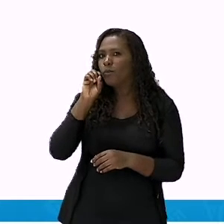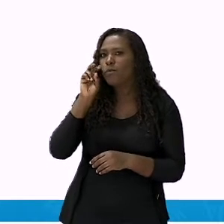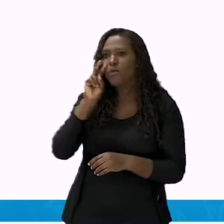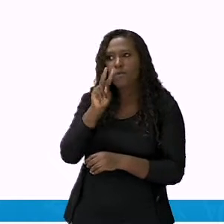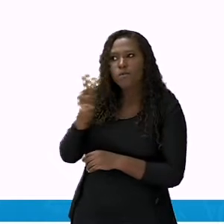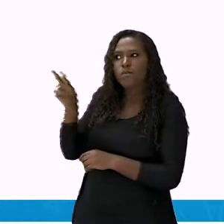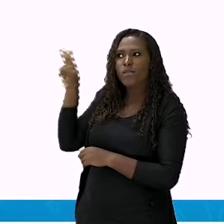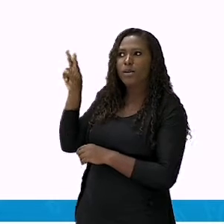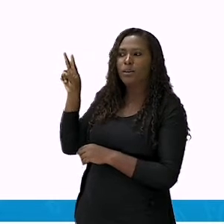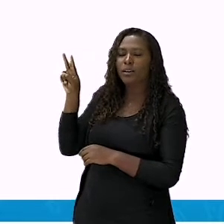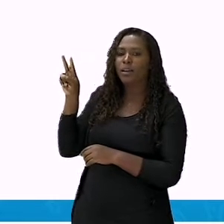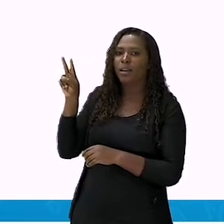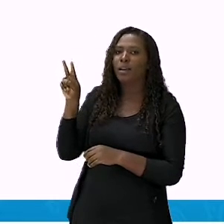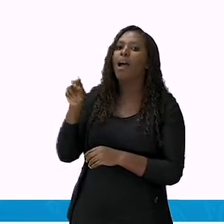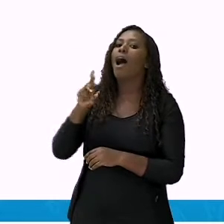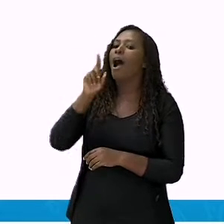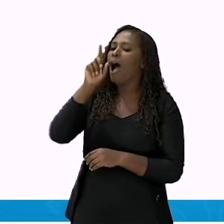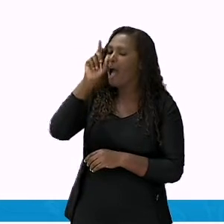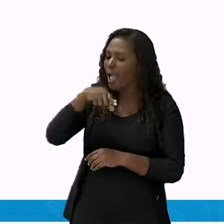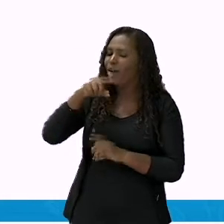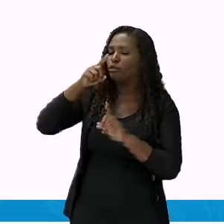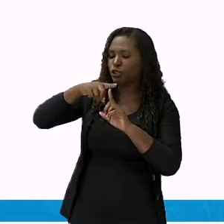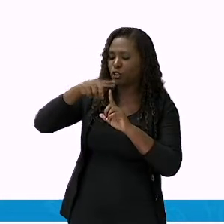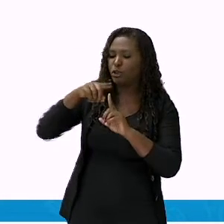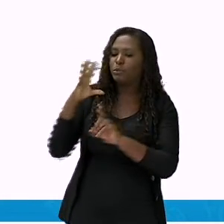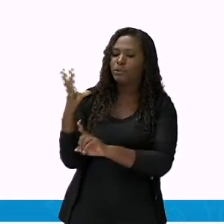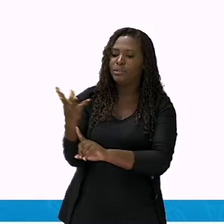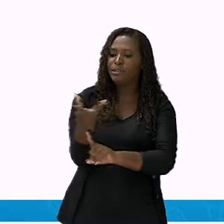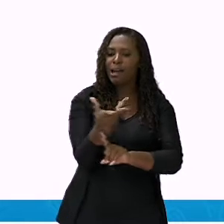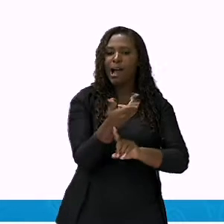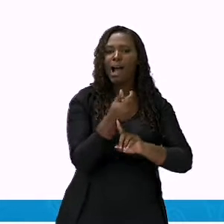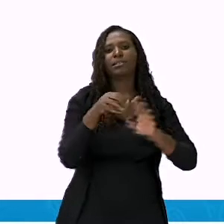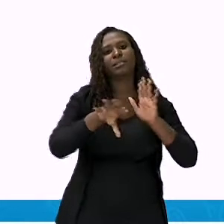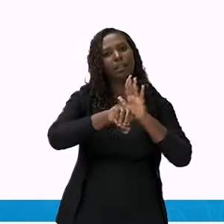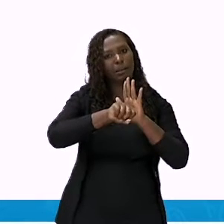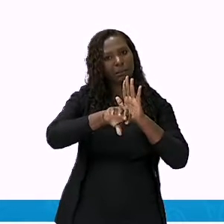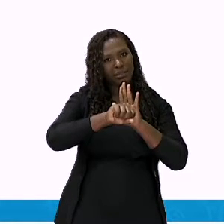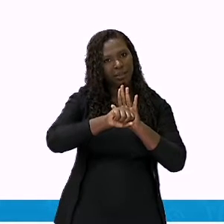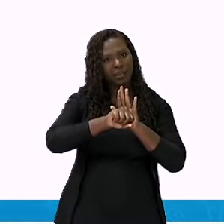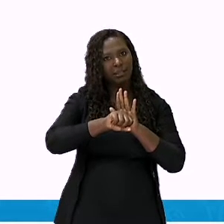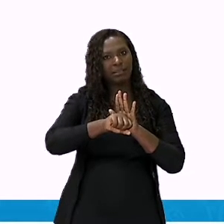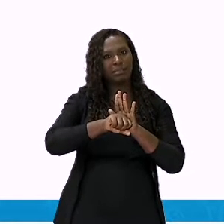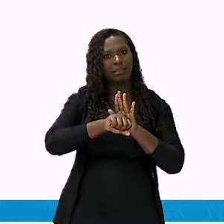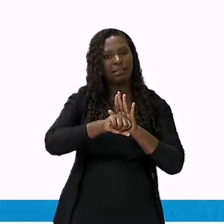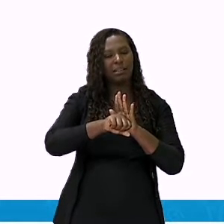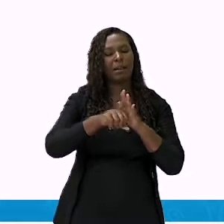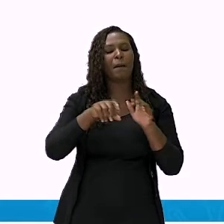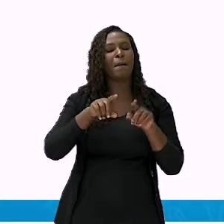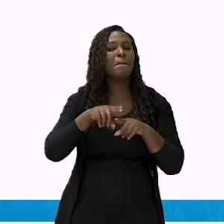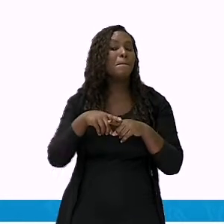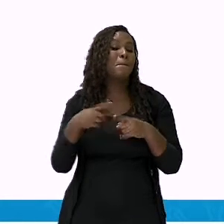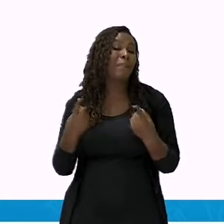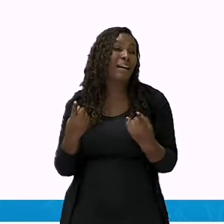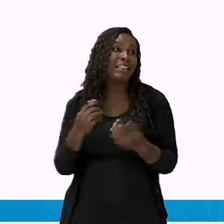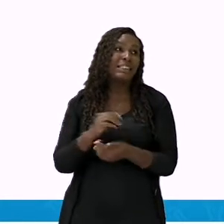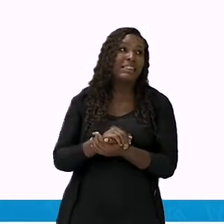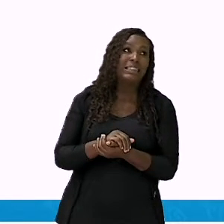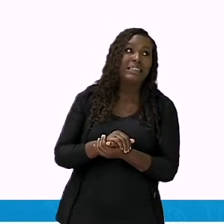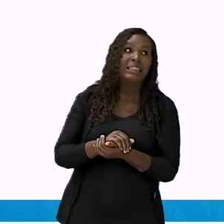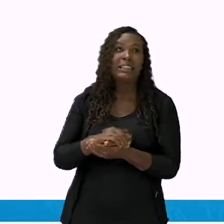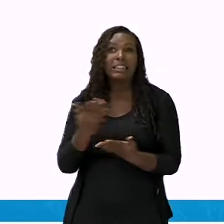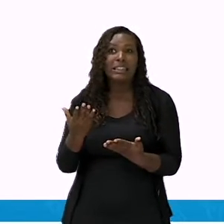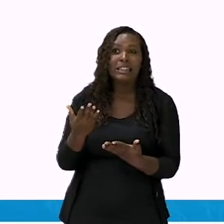é uma arte abstrata. Tirando isso, vai da interpretação